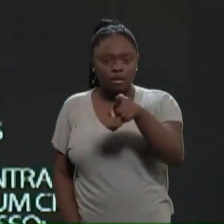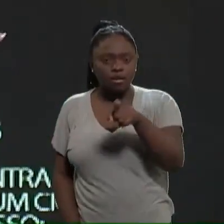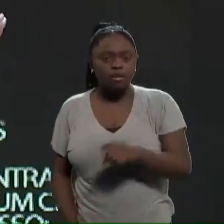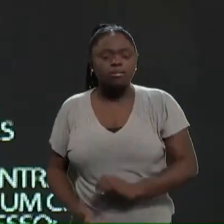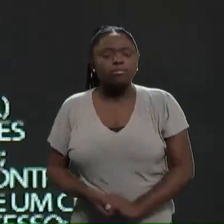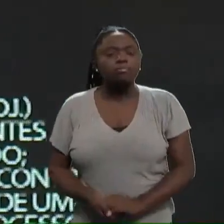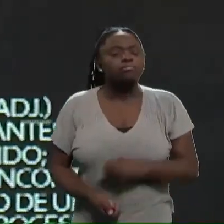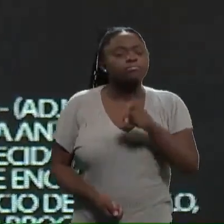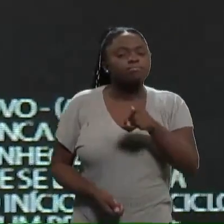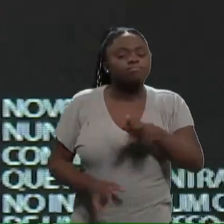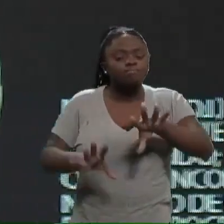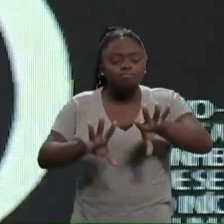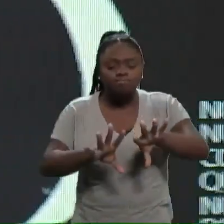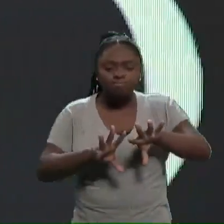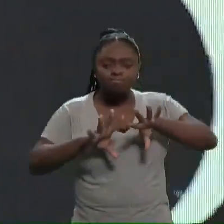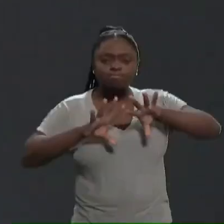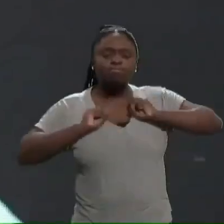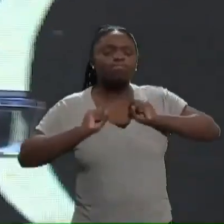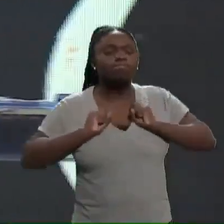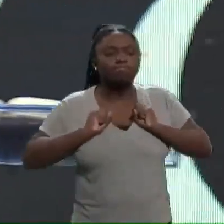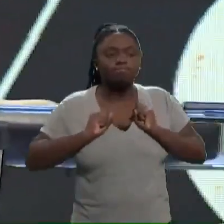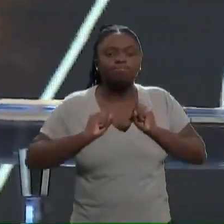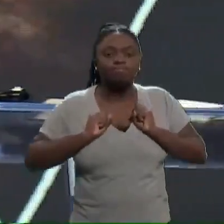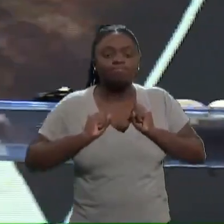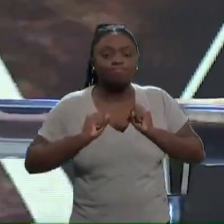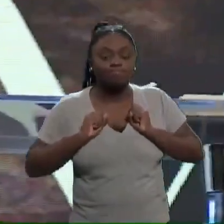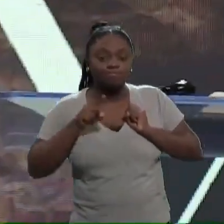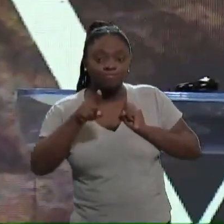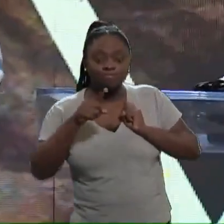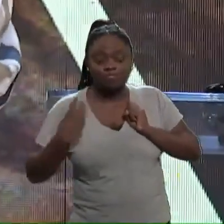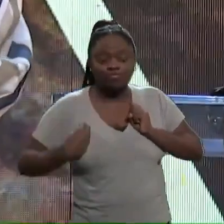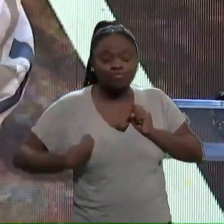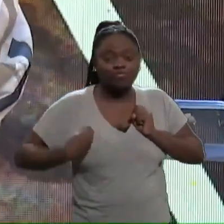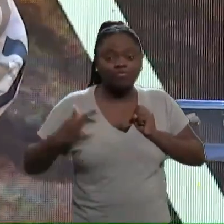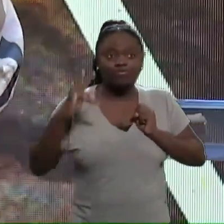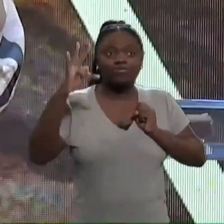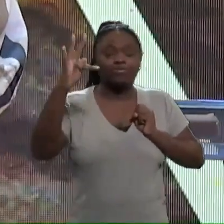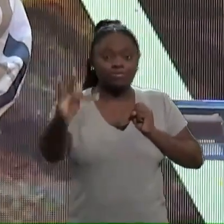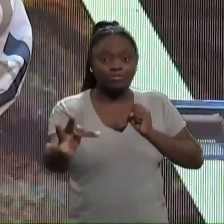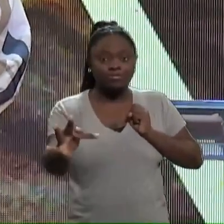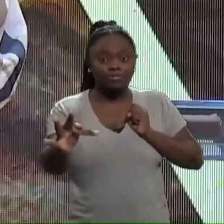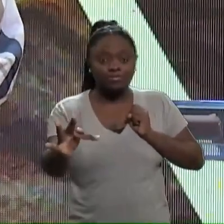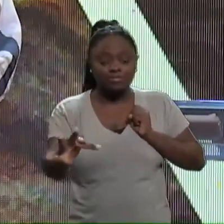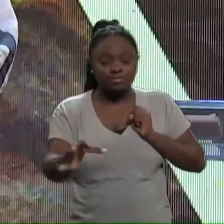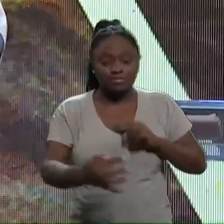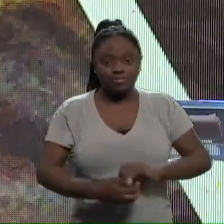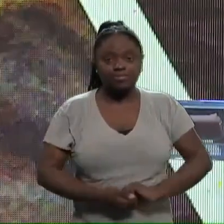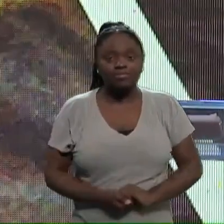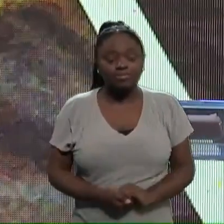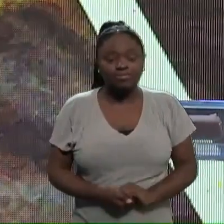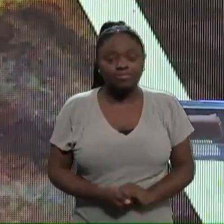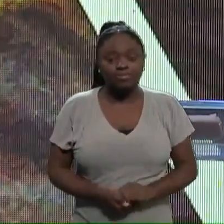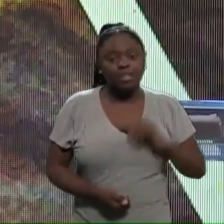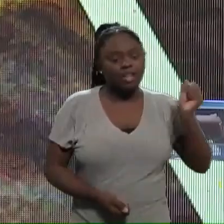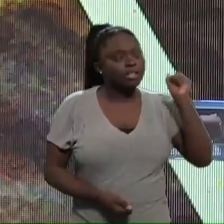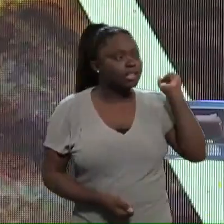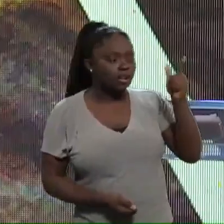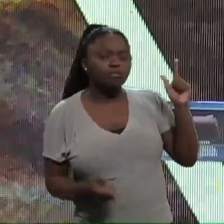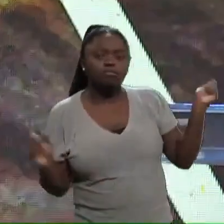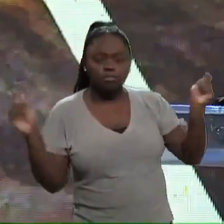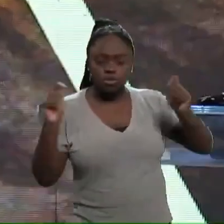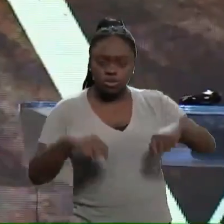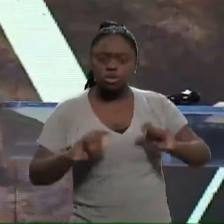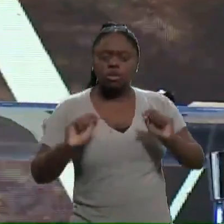respeito, você toma como uma condicional para aquilo que você vai viver no seu futuro. Davi poderia ter